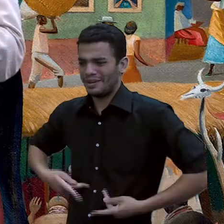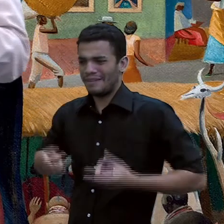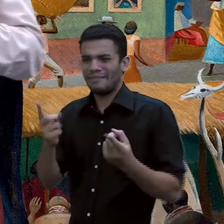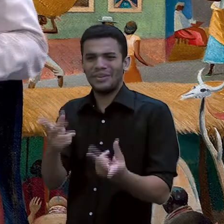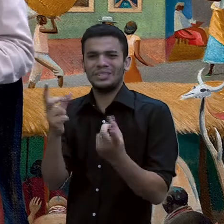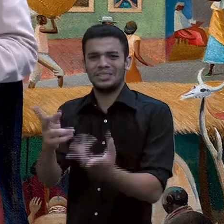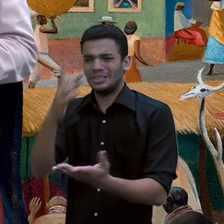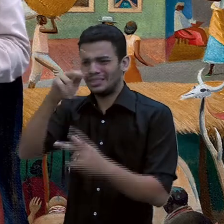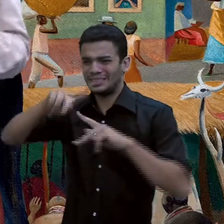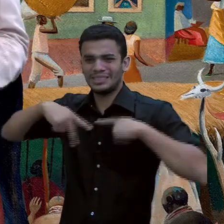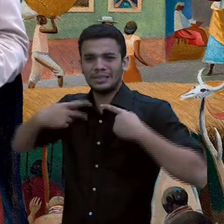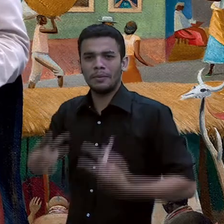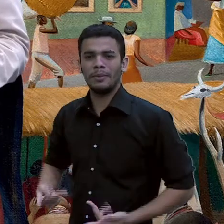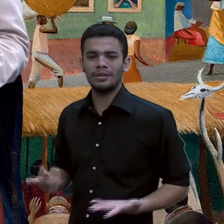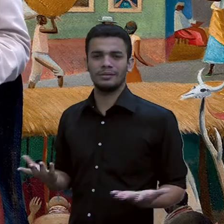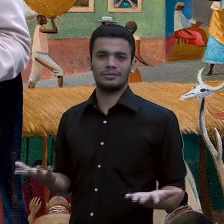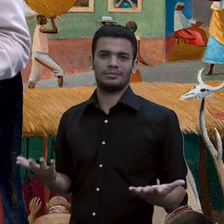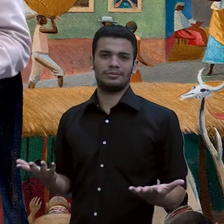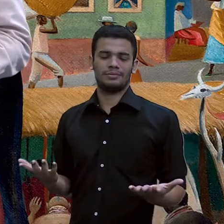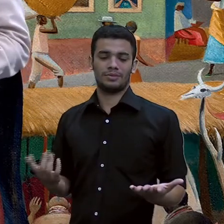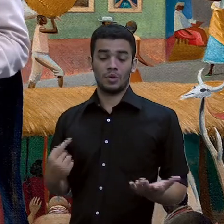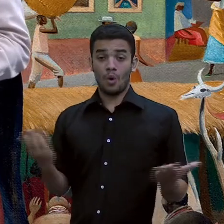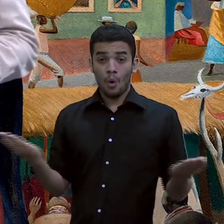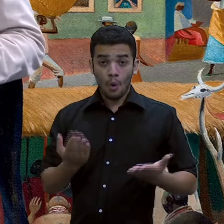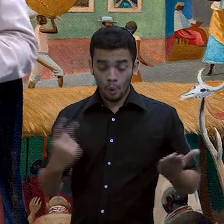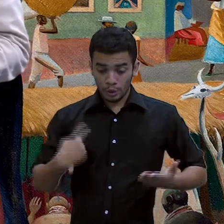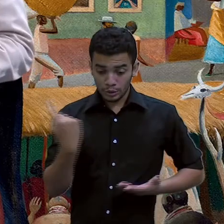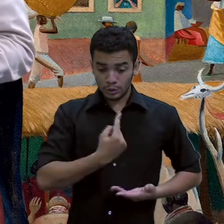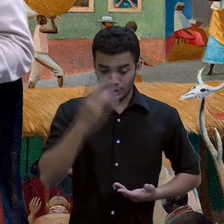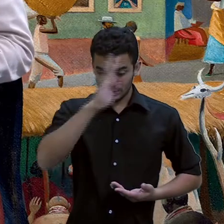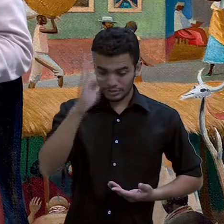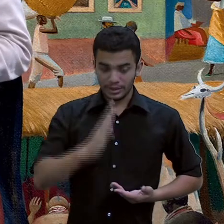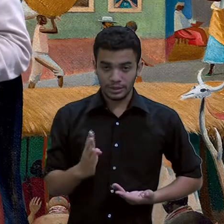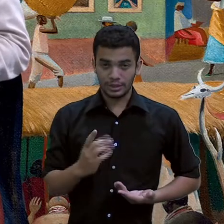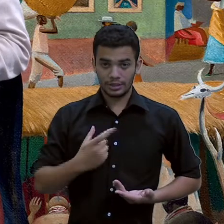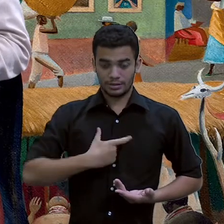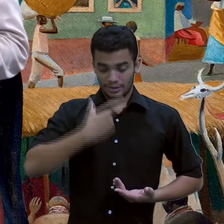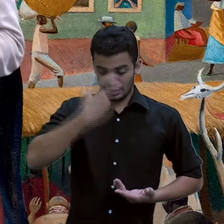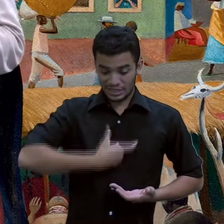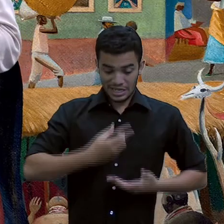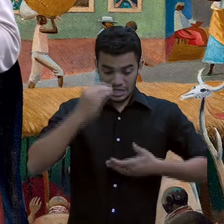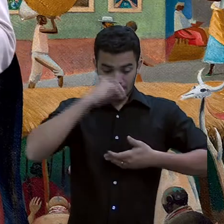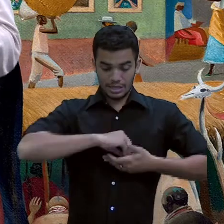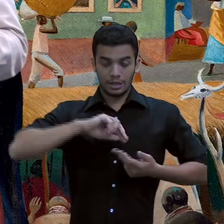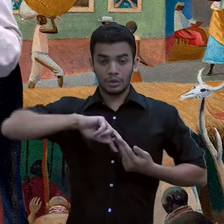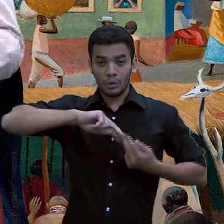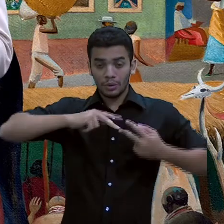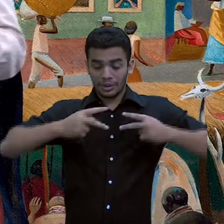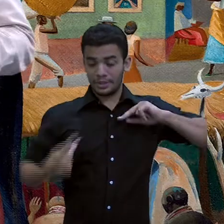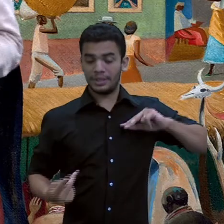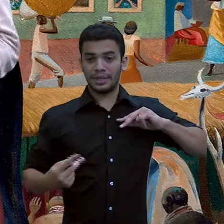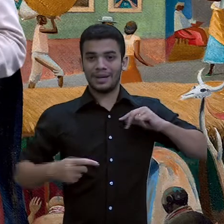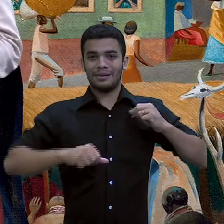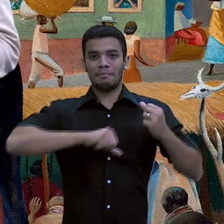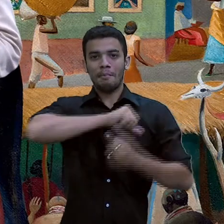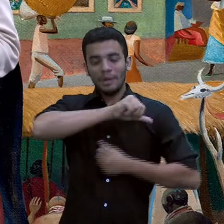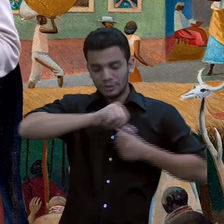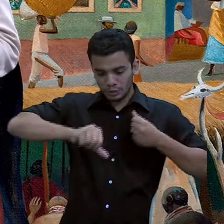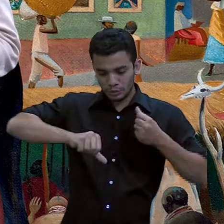uma mistura de raças e por isso somos um povo forte. Não existe eu e você, existe